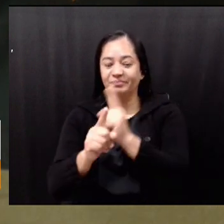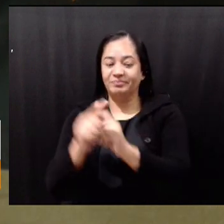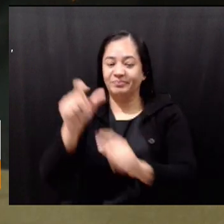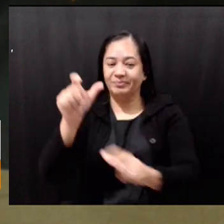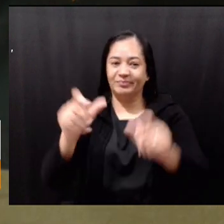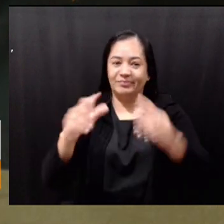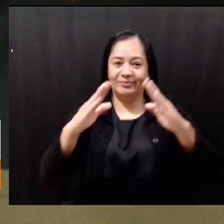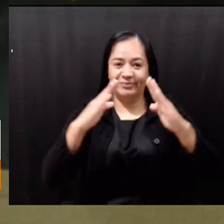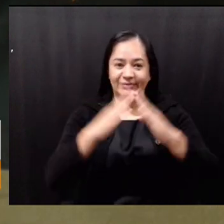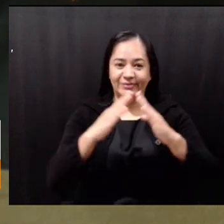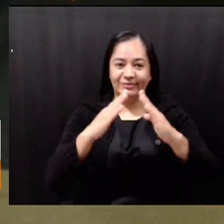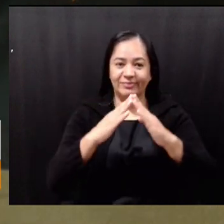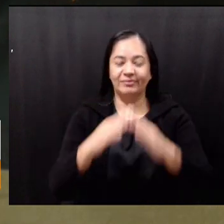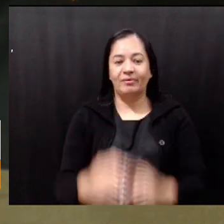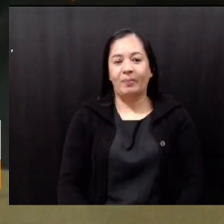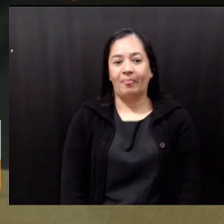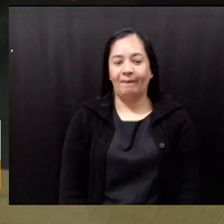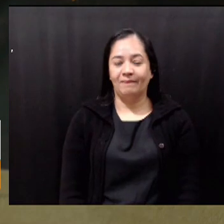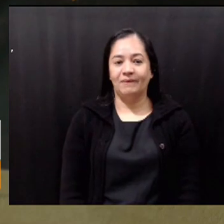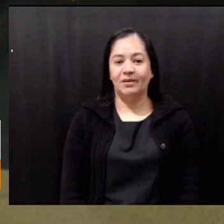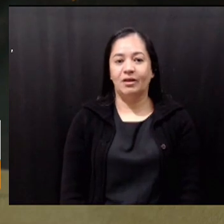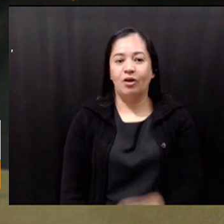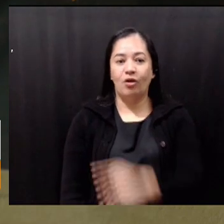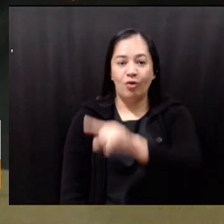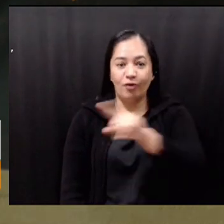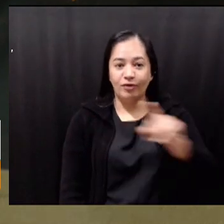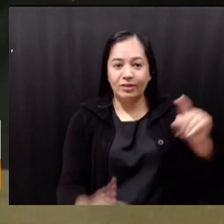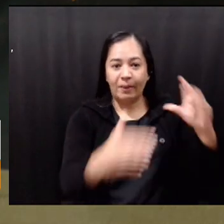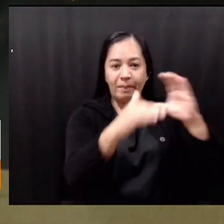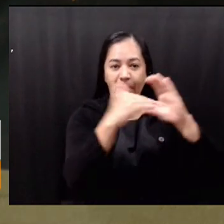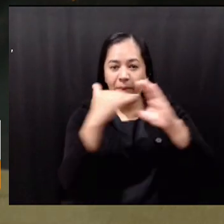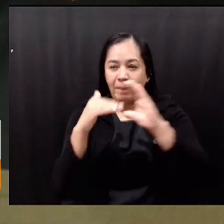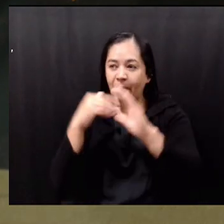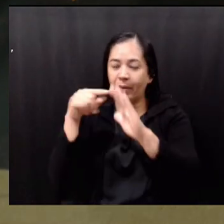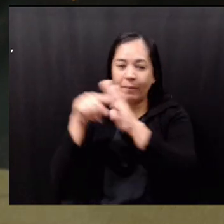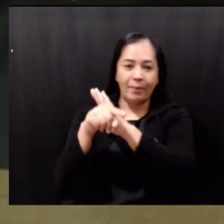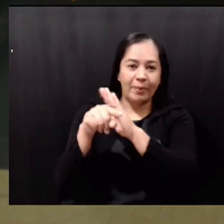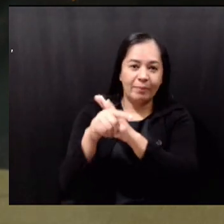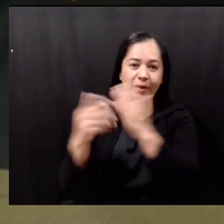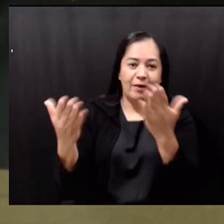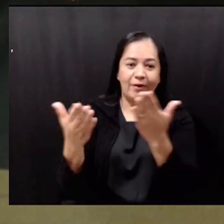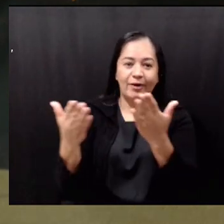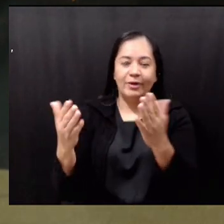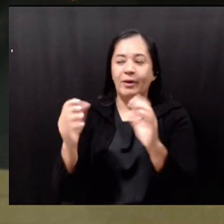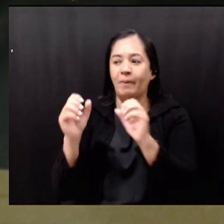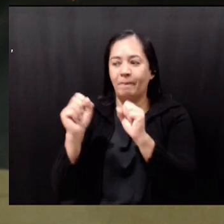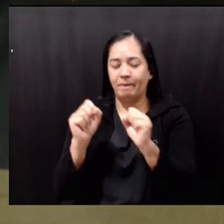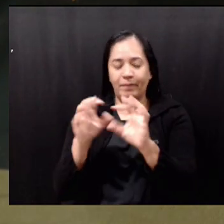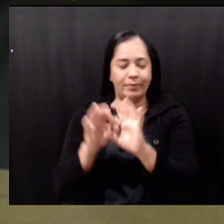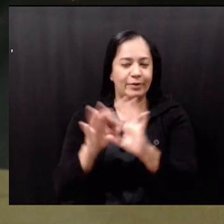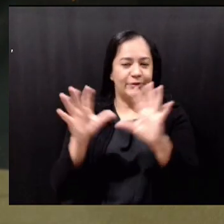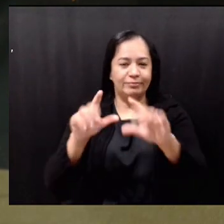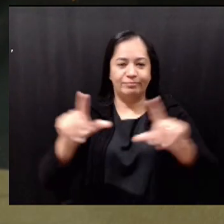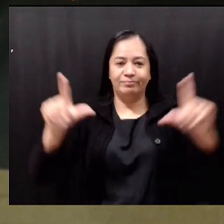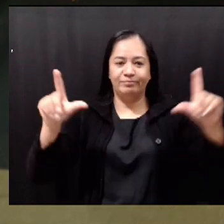telespectadores, vocês que enviaram as suas perguntas, a produção pode colocar na tela, vamos lá,